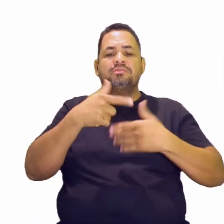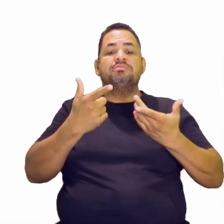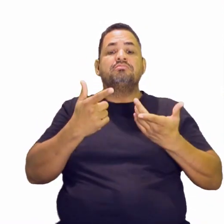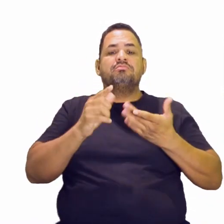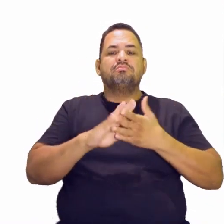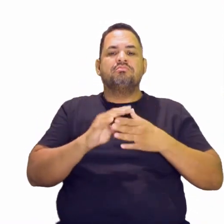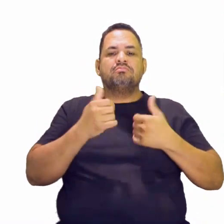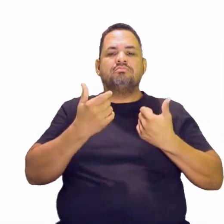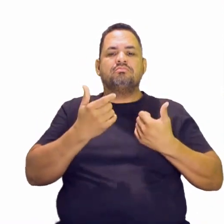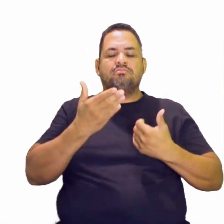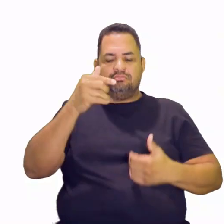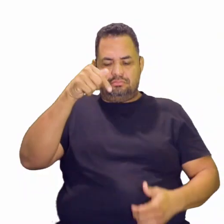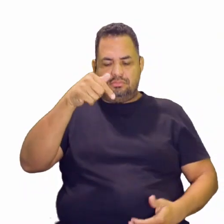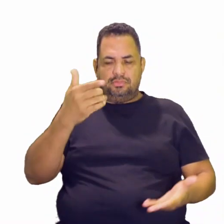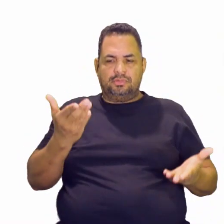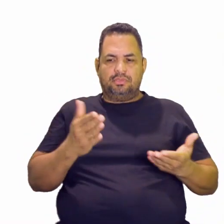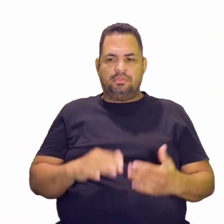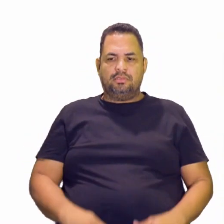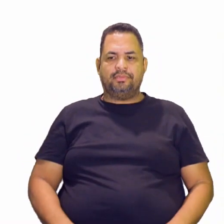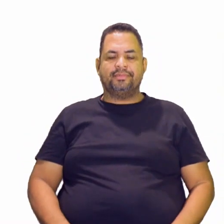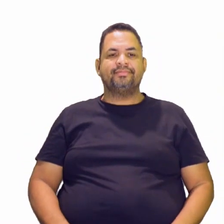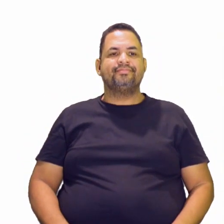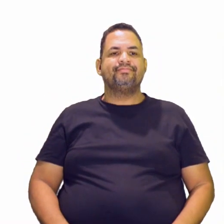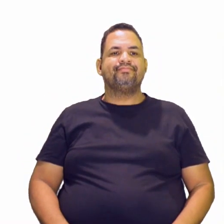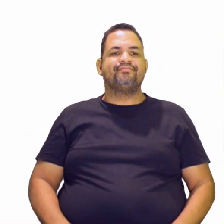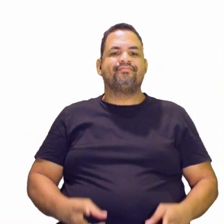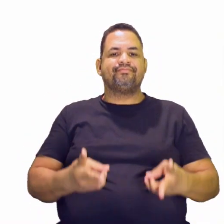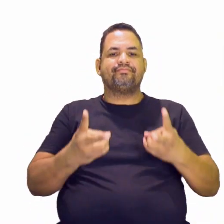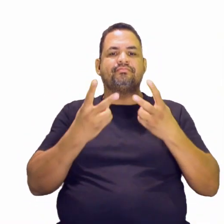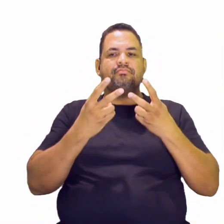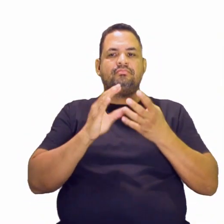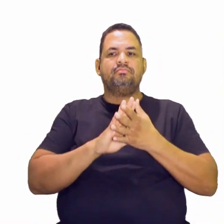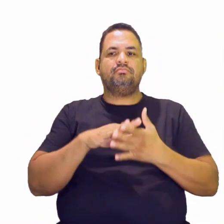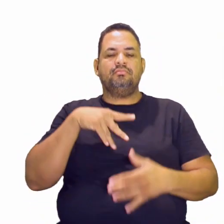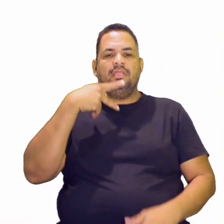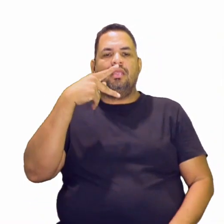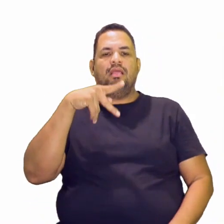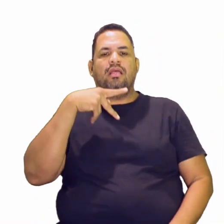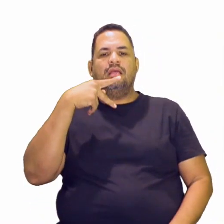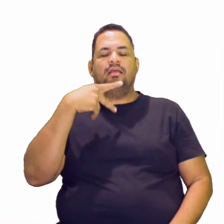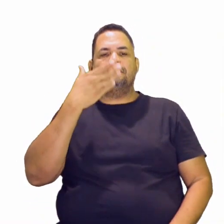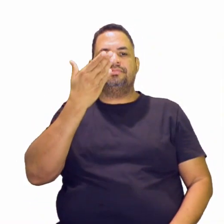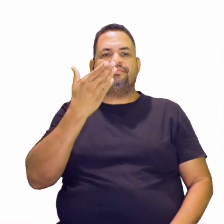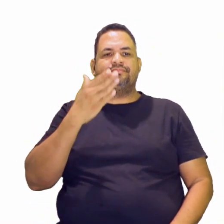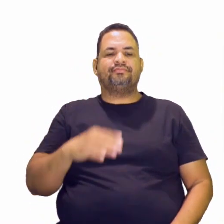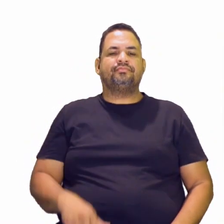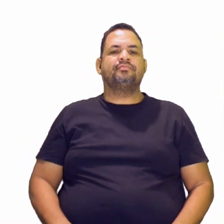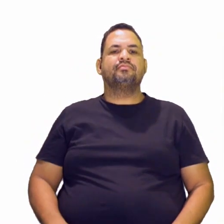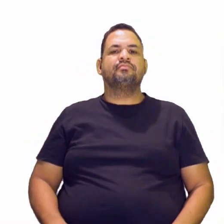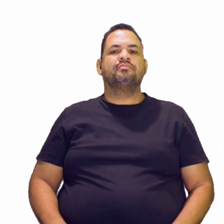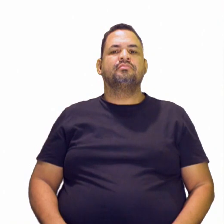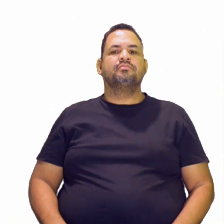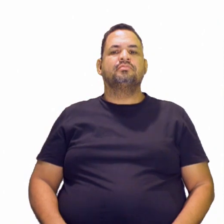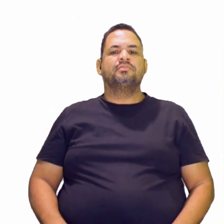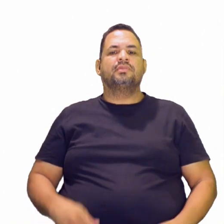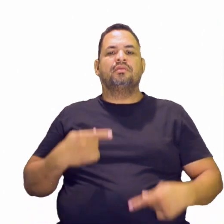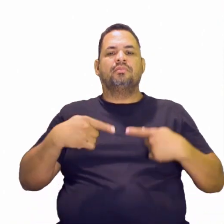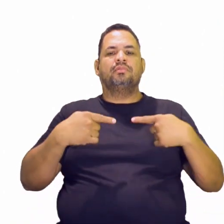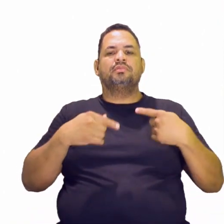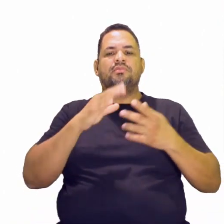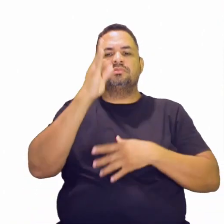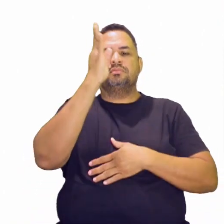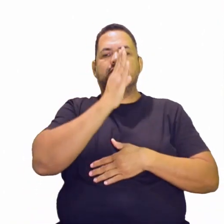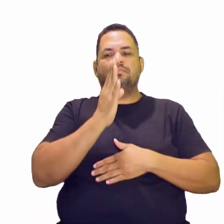este? Então, já deu para vocês perceberem que é uma música de contestação, falando aí do cenário político